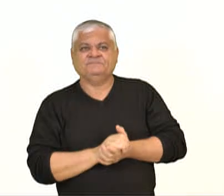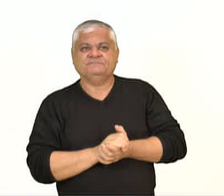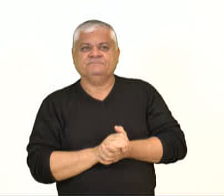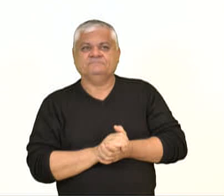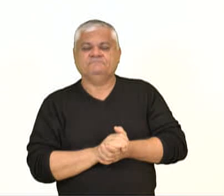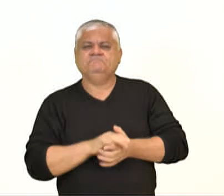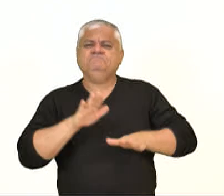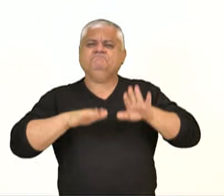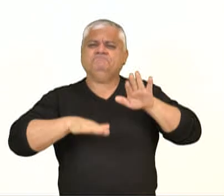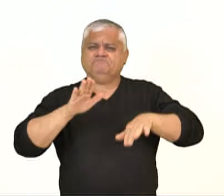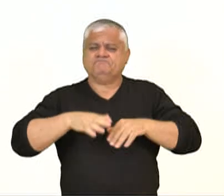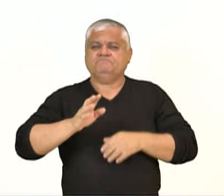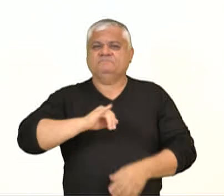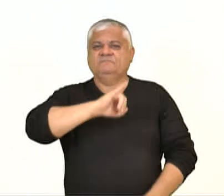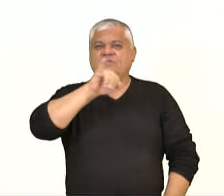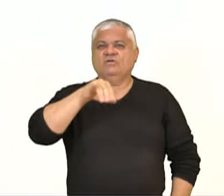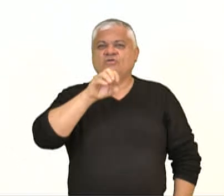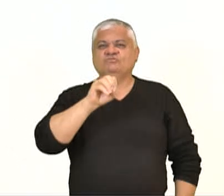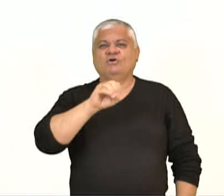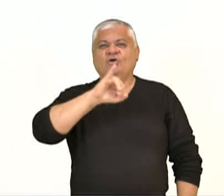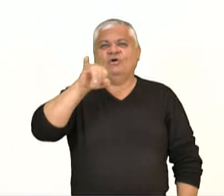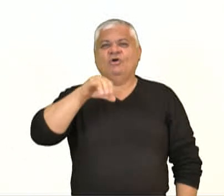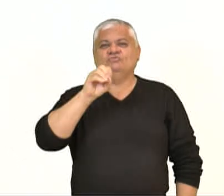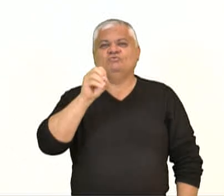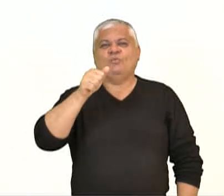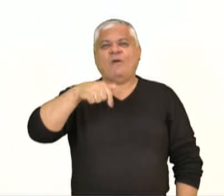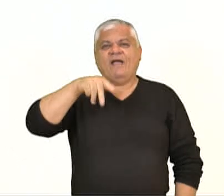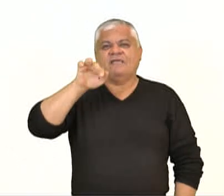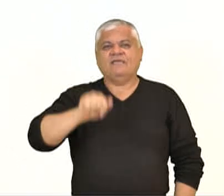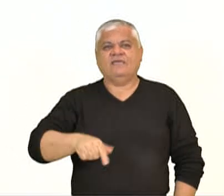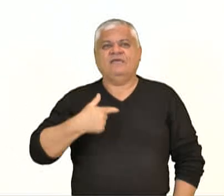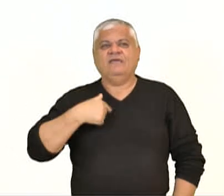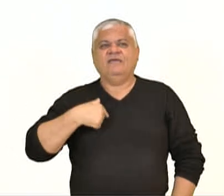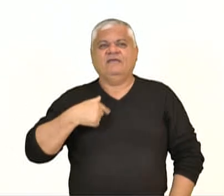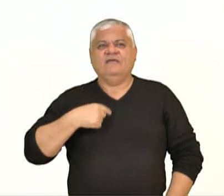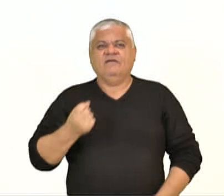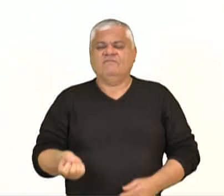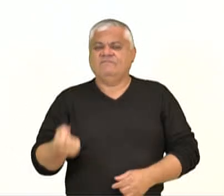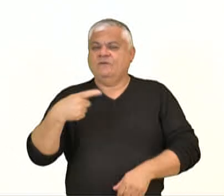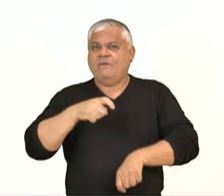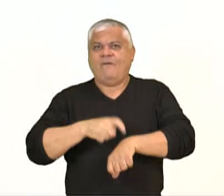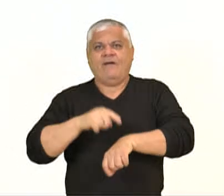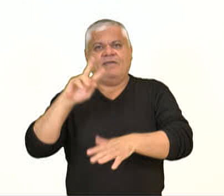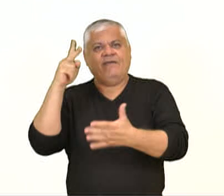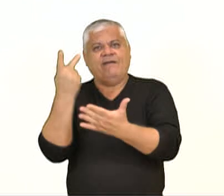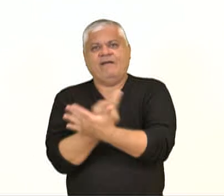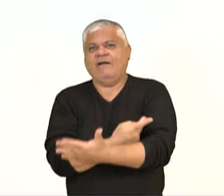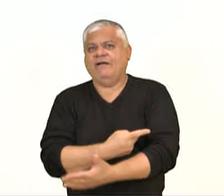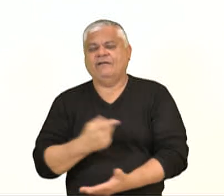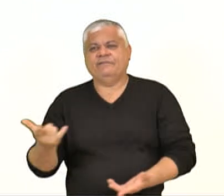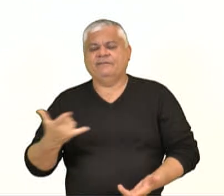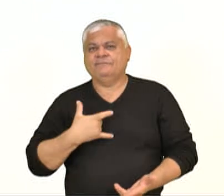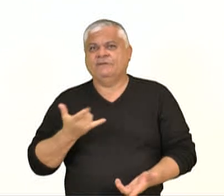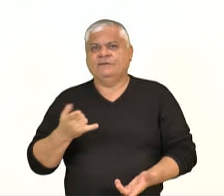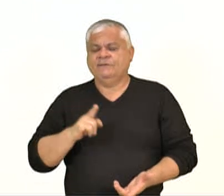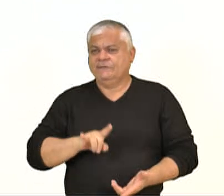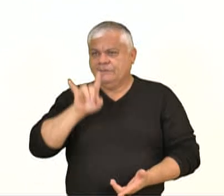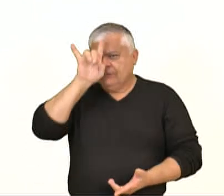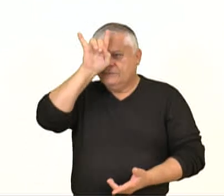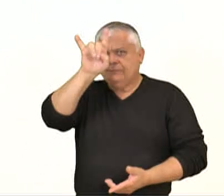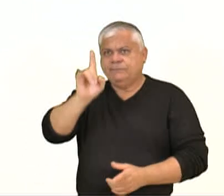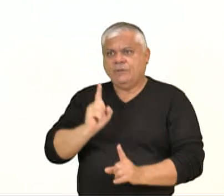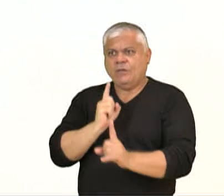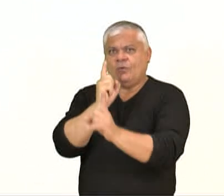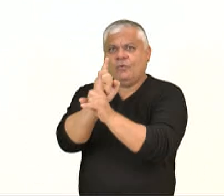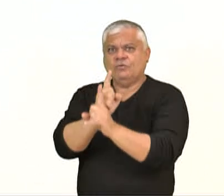Da vez, Jó Joaquim foi quem a deparou em péssima hora, traído e traidora. De